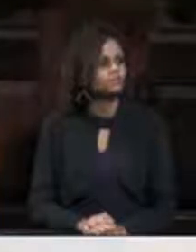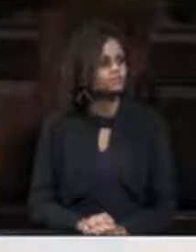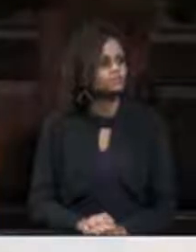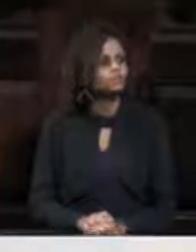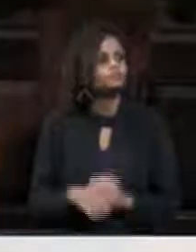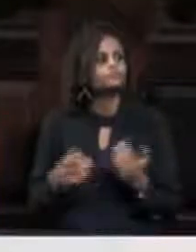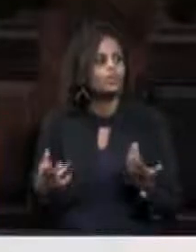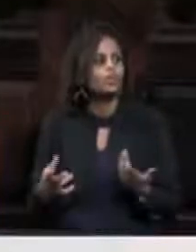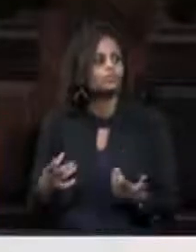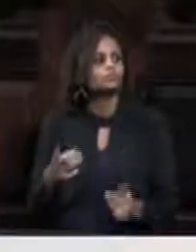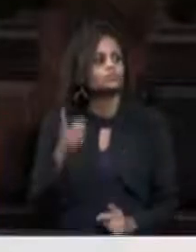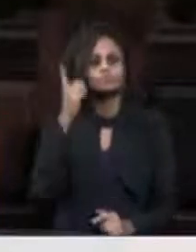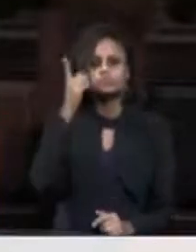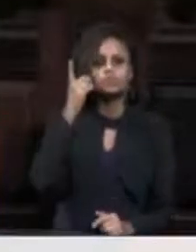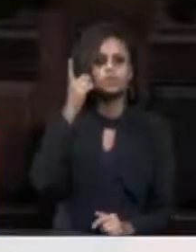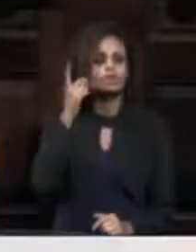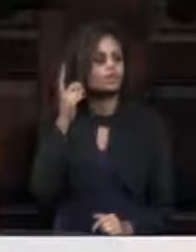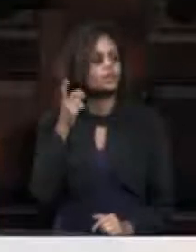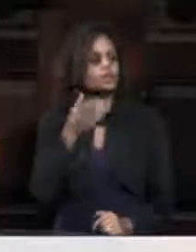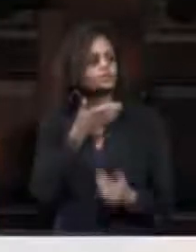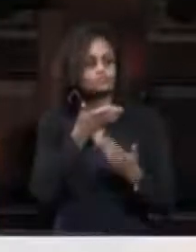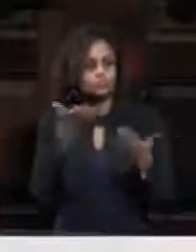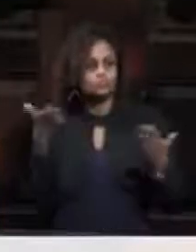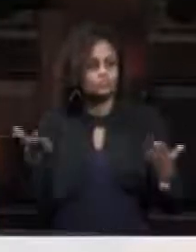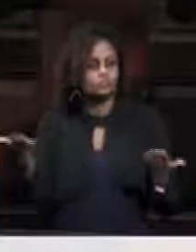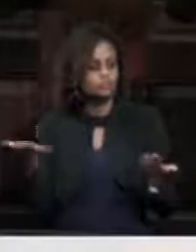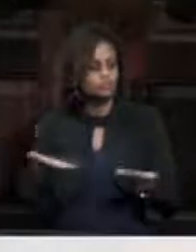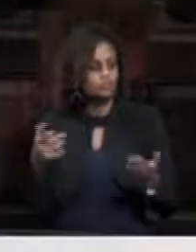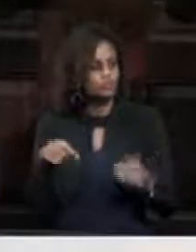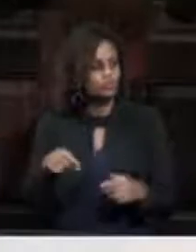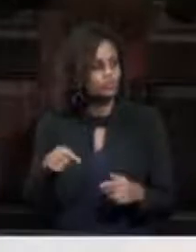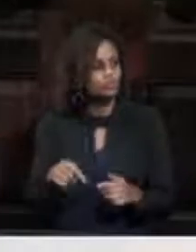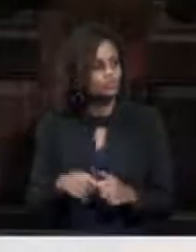senhoras deputadas presentes, senhores deputados presentes,